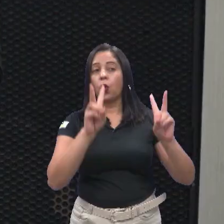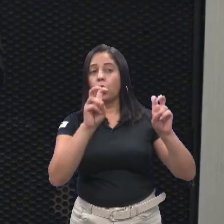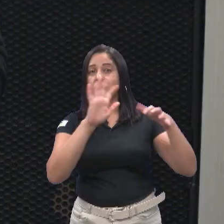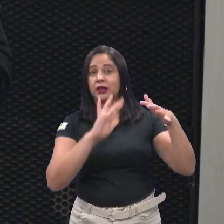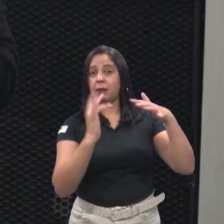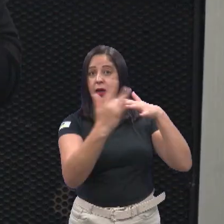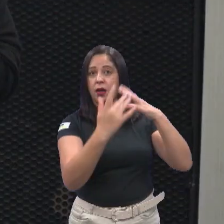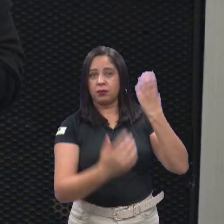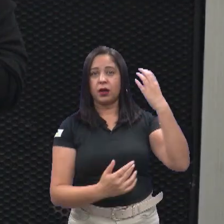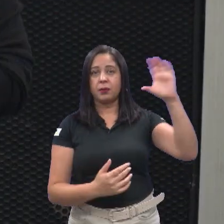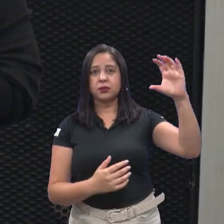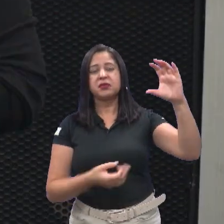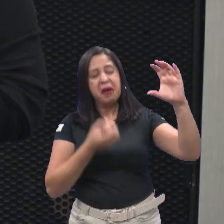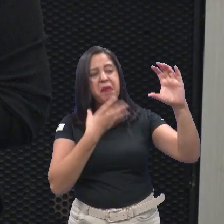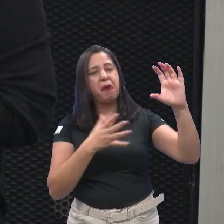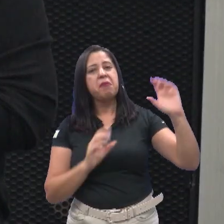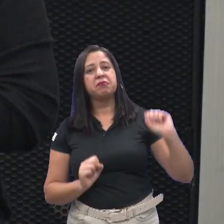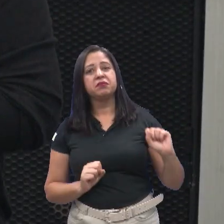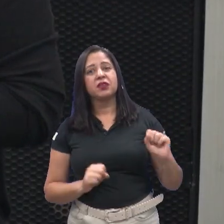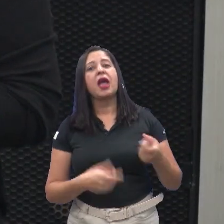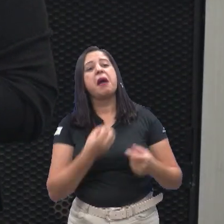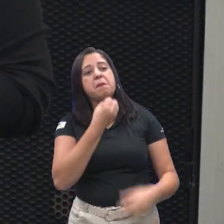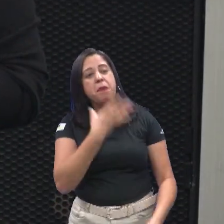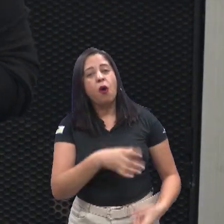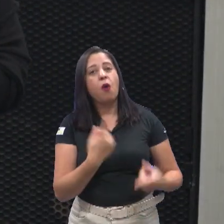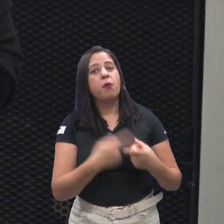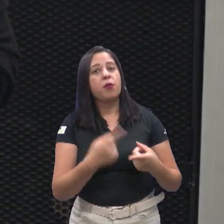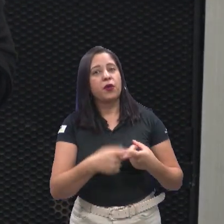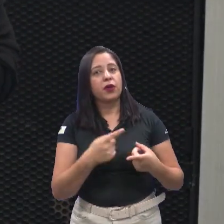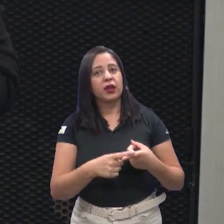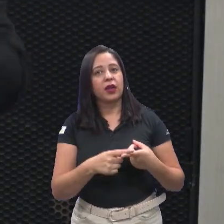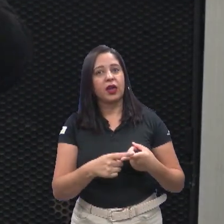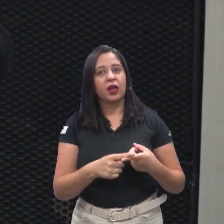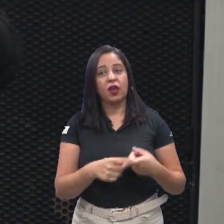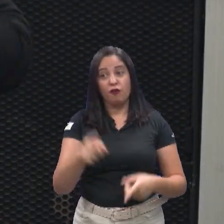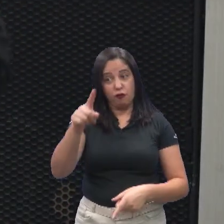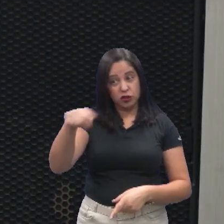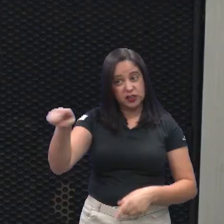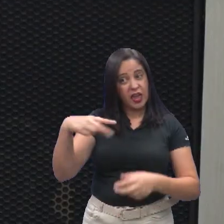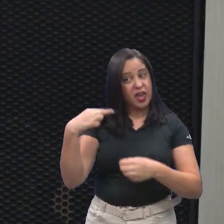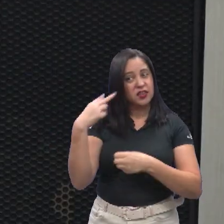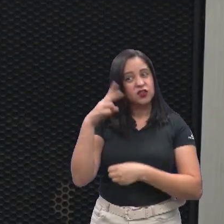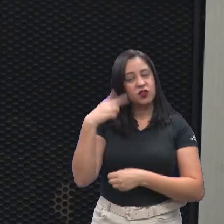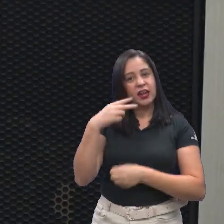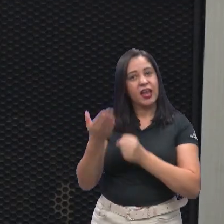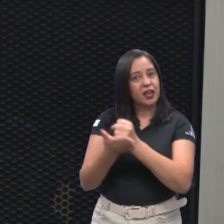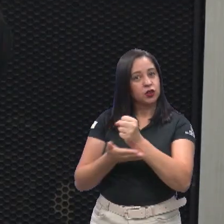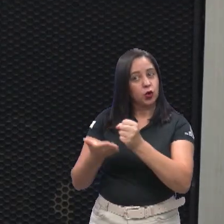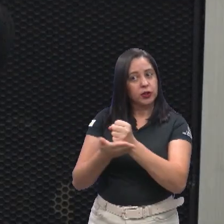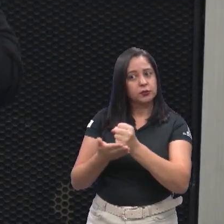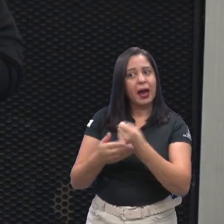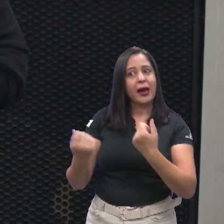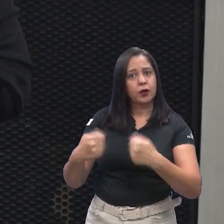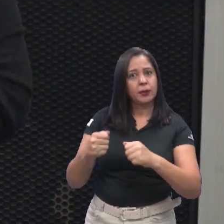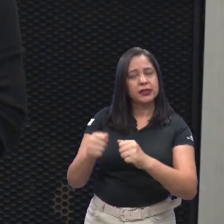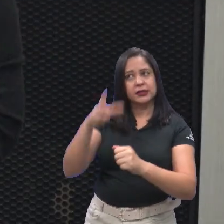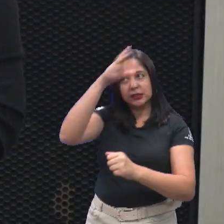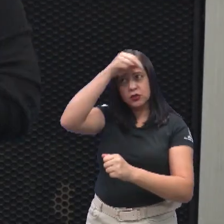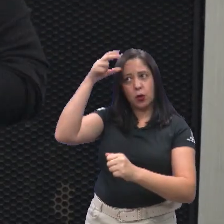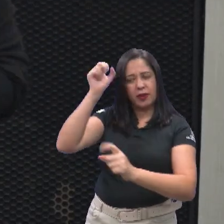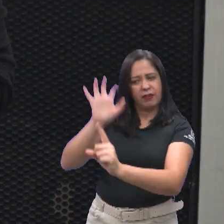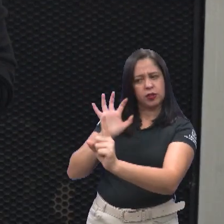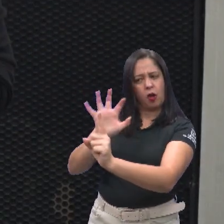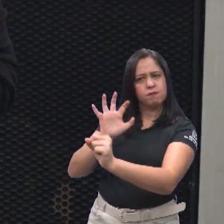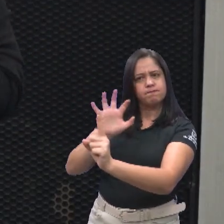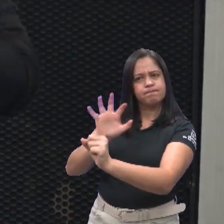bom sim, é bom. Foi bom porque para os vereadores também da base, fazer pressão para o prefeito, para olhar